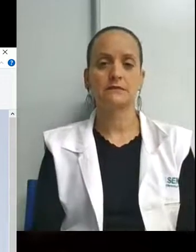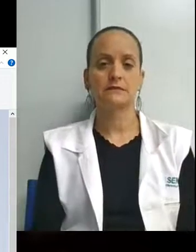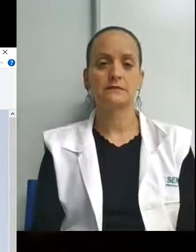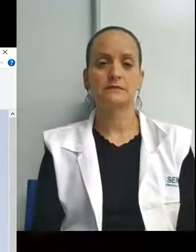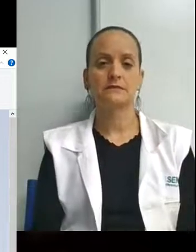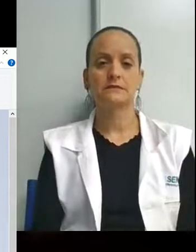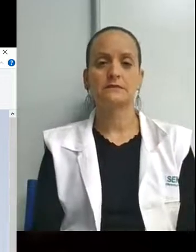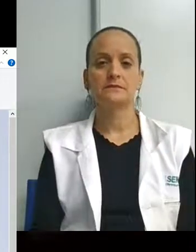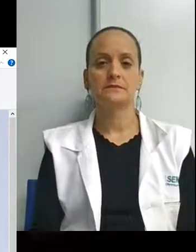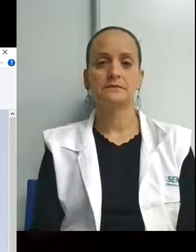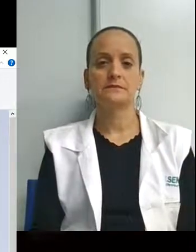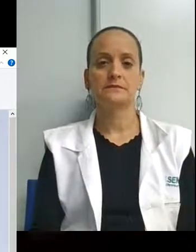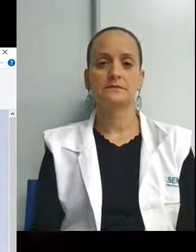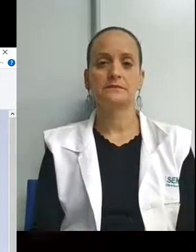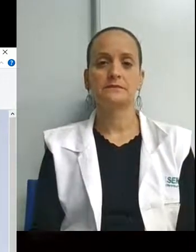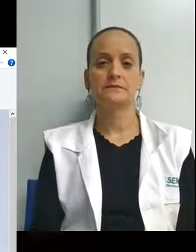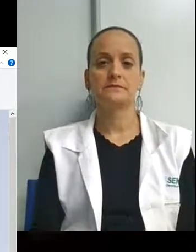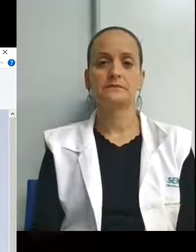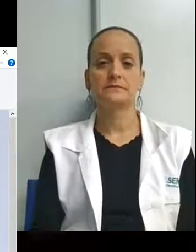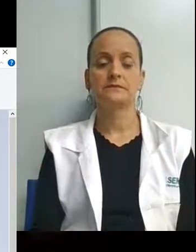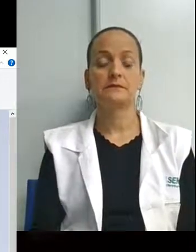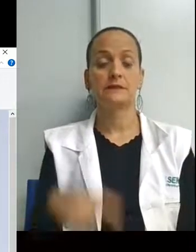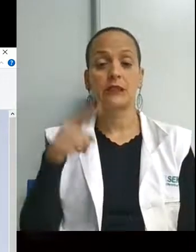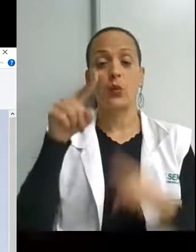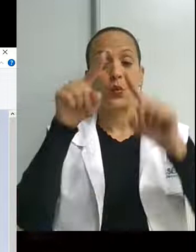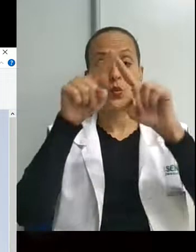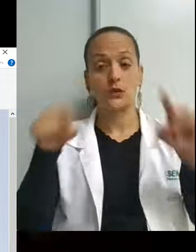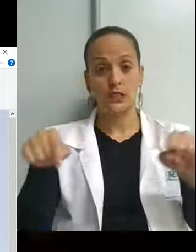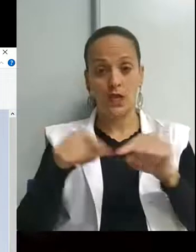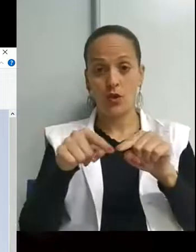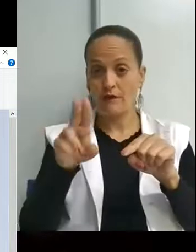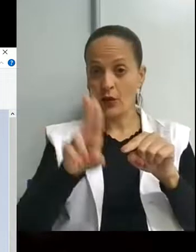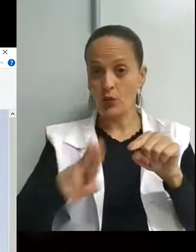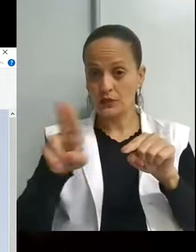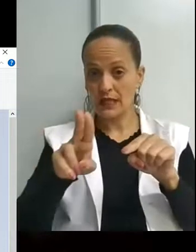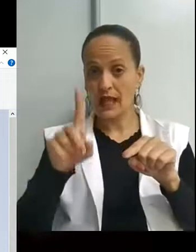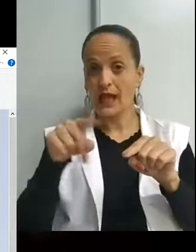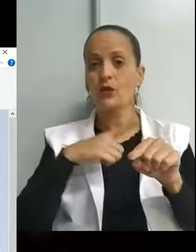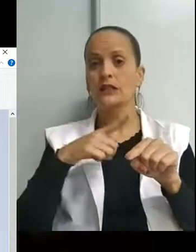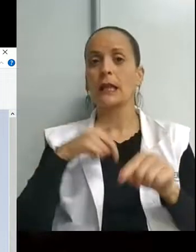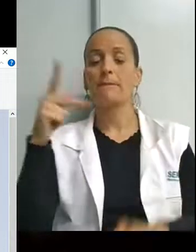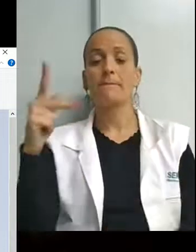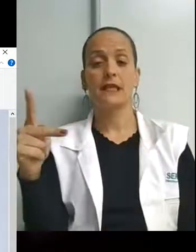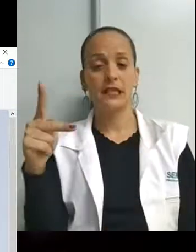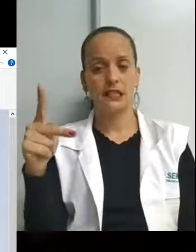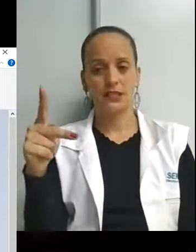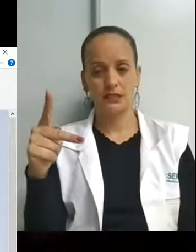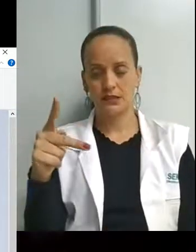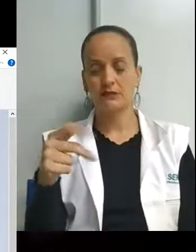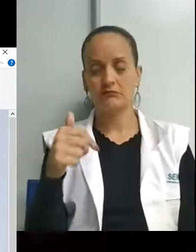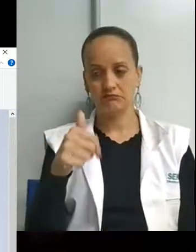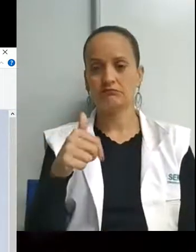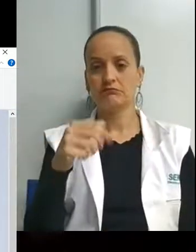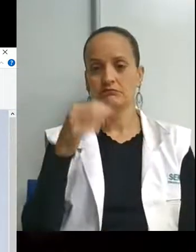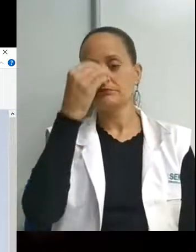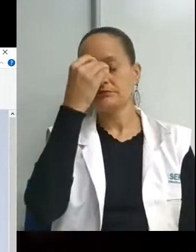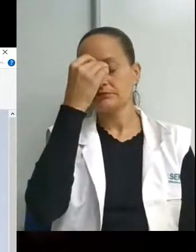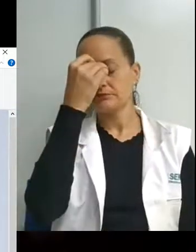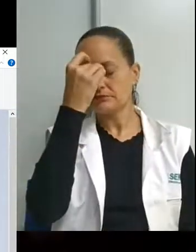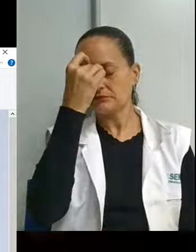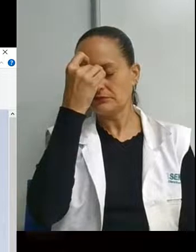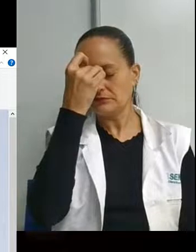Então, o triângulo, na verdade, que a gente vai usar é esse aqui, ó. Vou deixar 220, que a tensão é igual. Esse aqui eu vou usar depois, ali